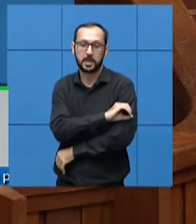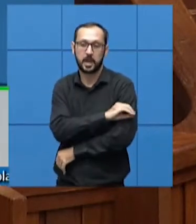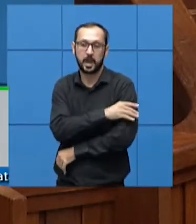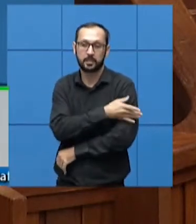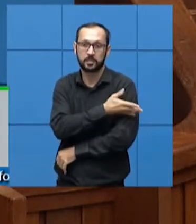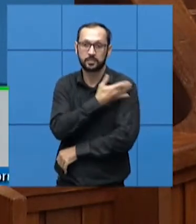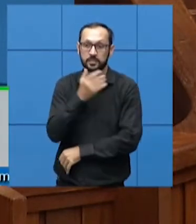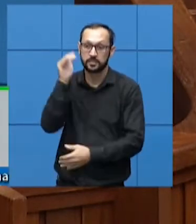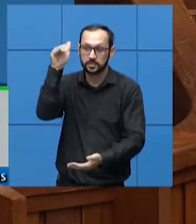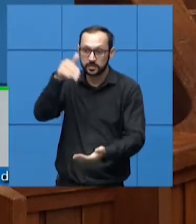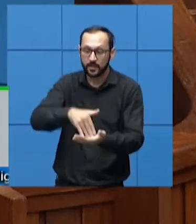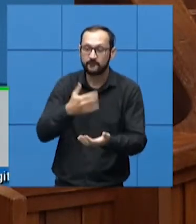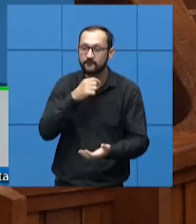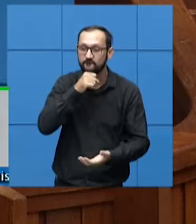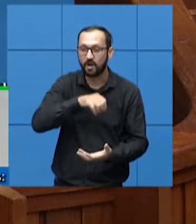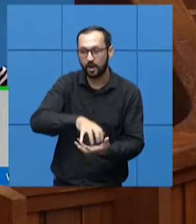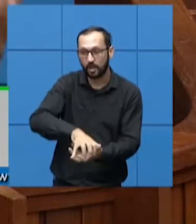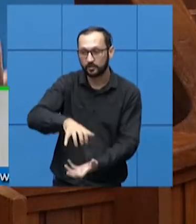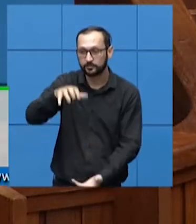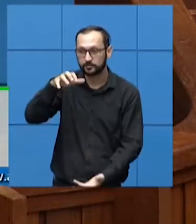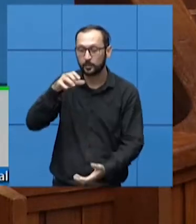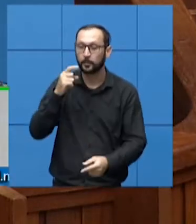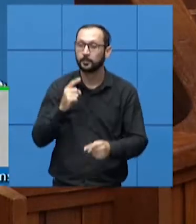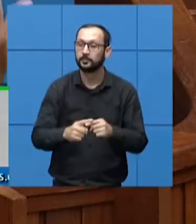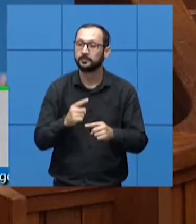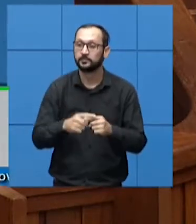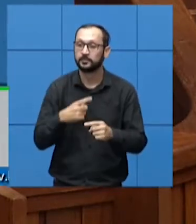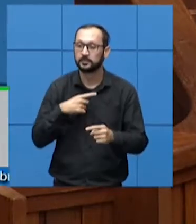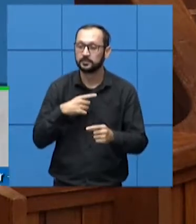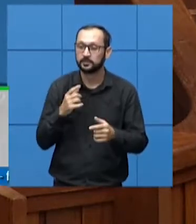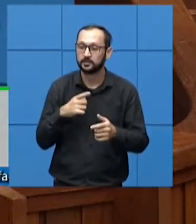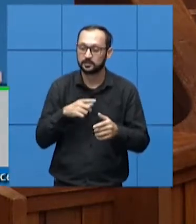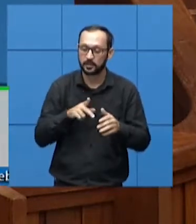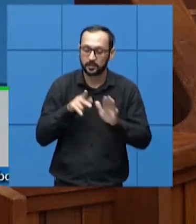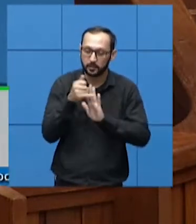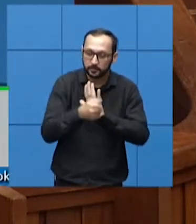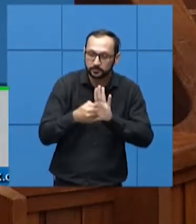envelhecimento, porque nós cada vez mais criamos